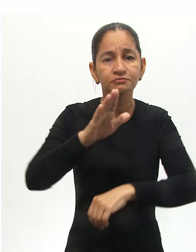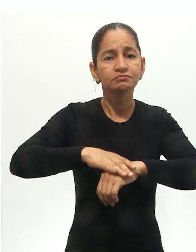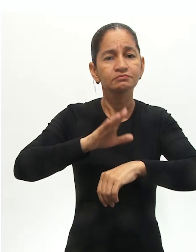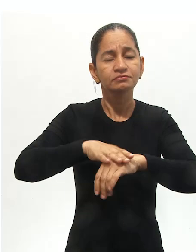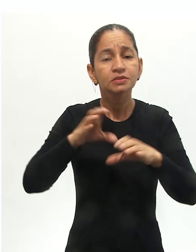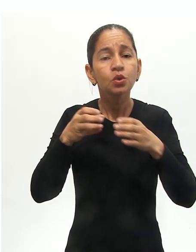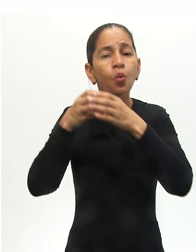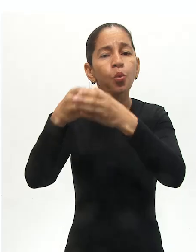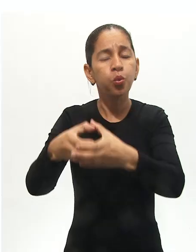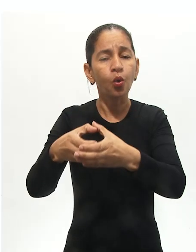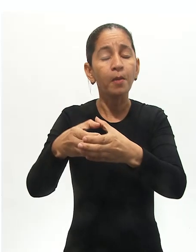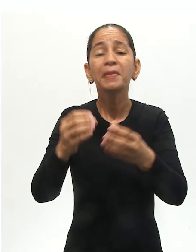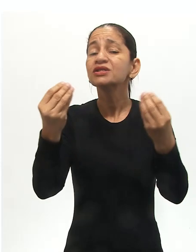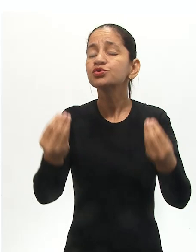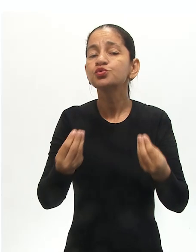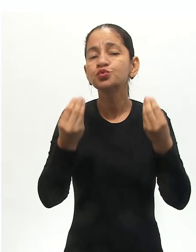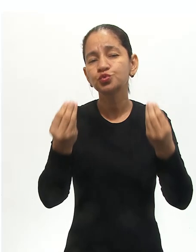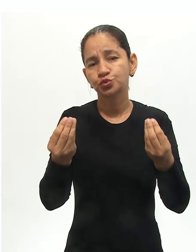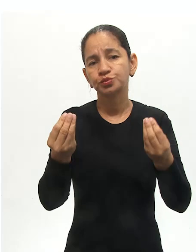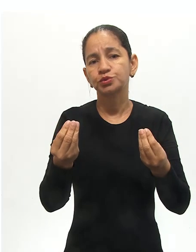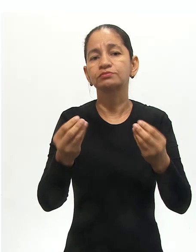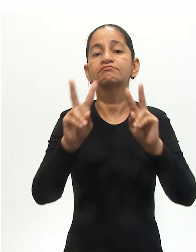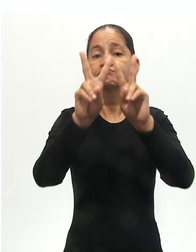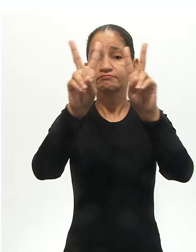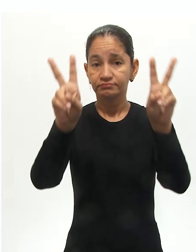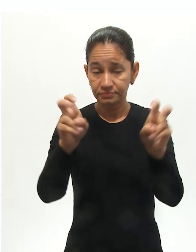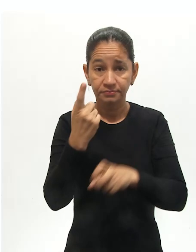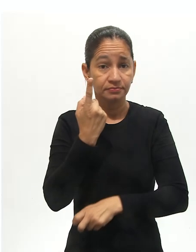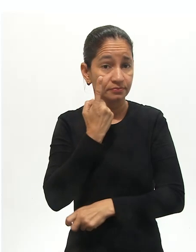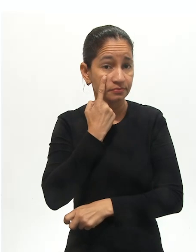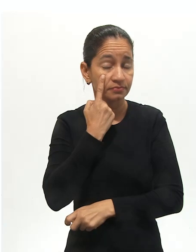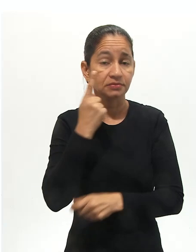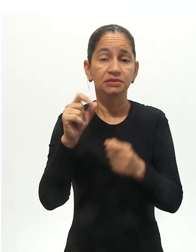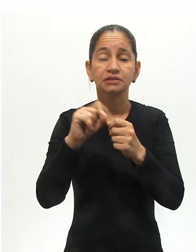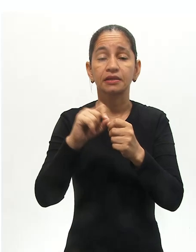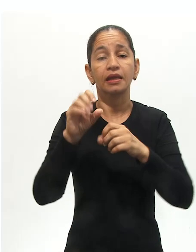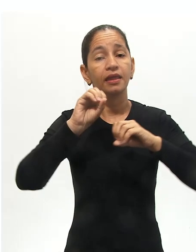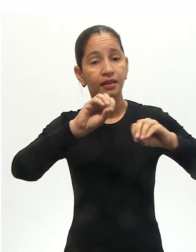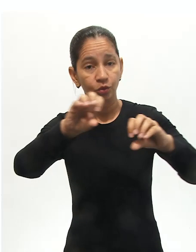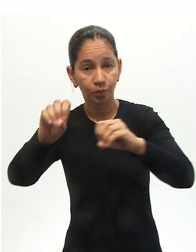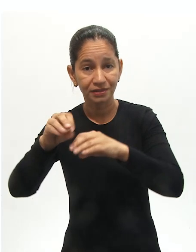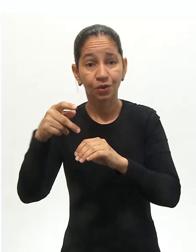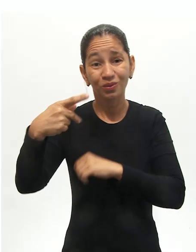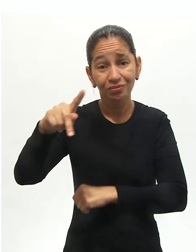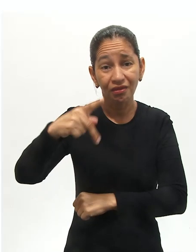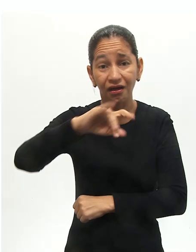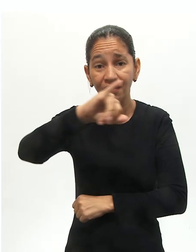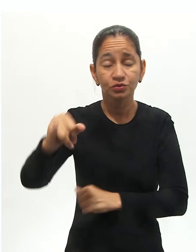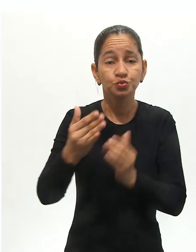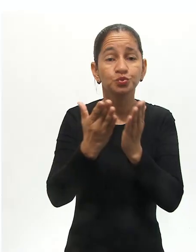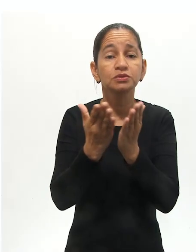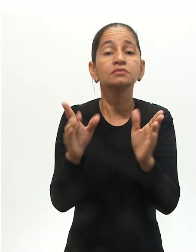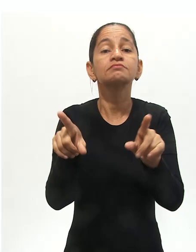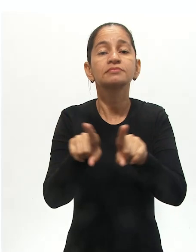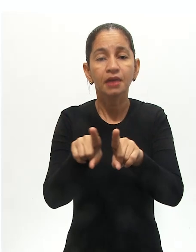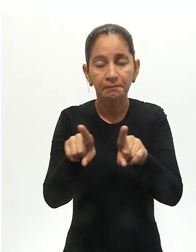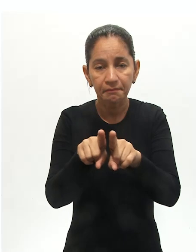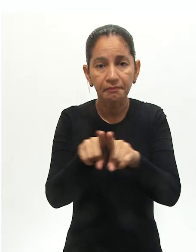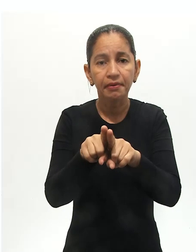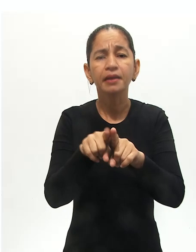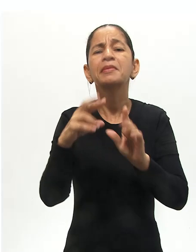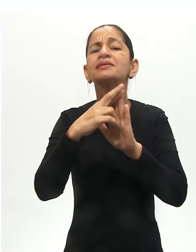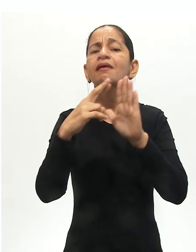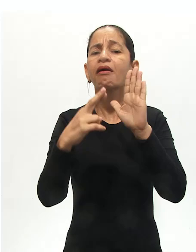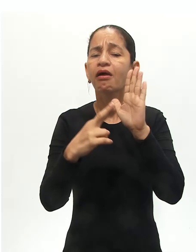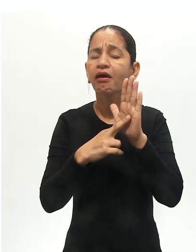Jesus. Ele suplantou a vertente basílica da educação jesuítica e era composto basicamente